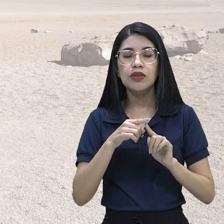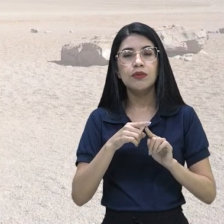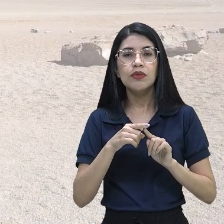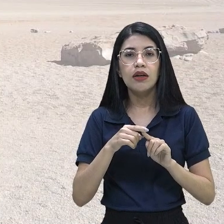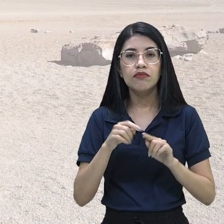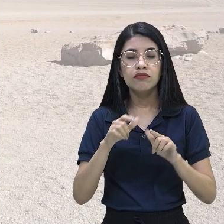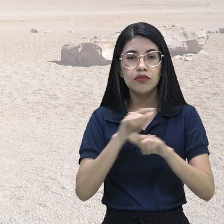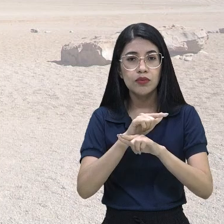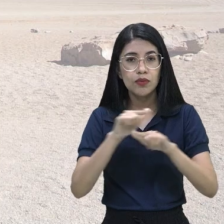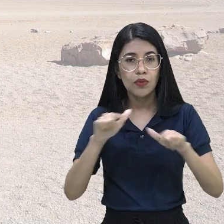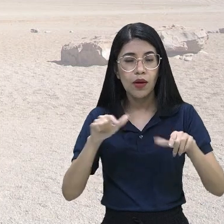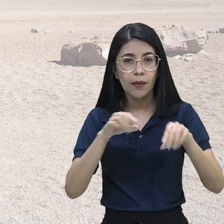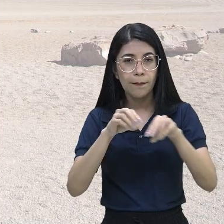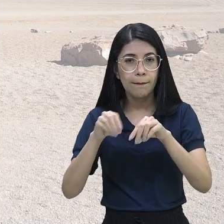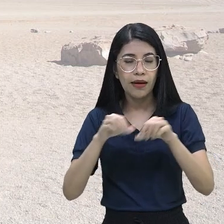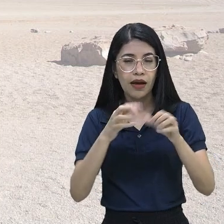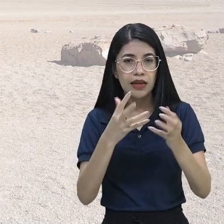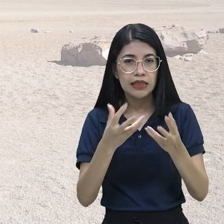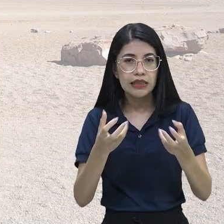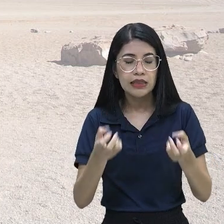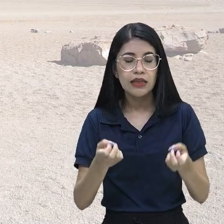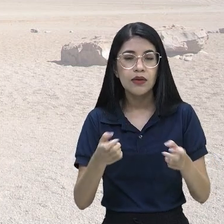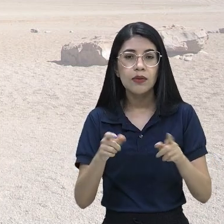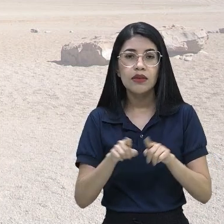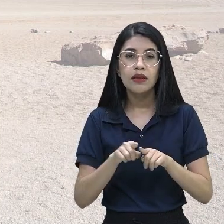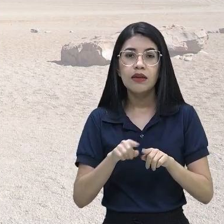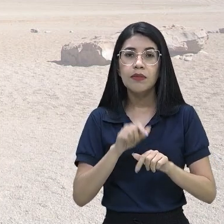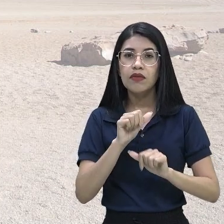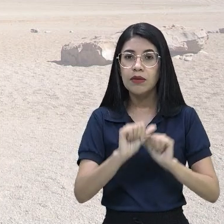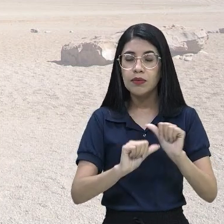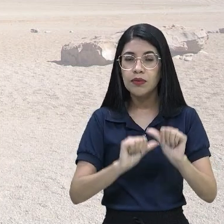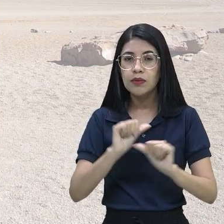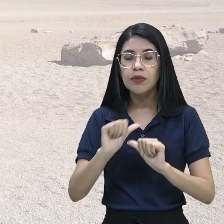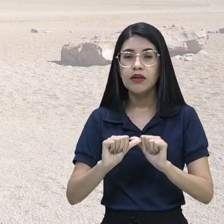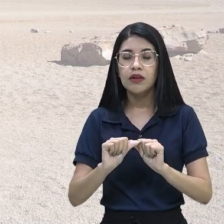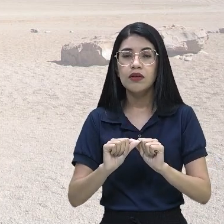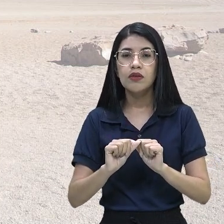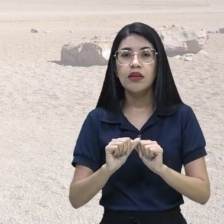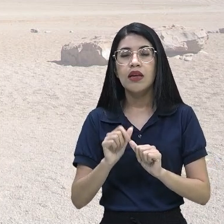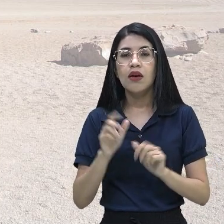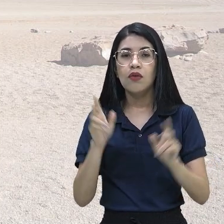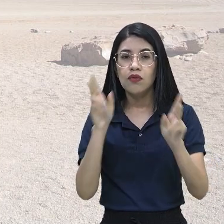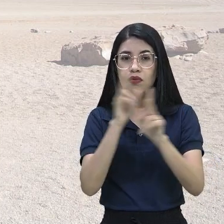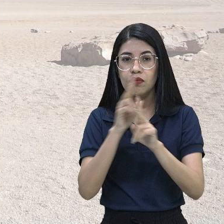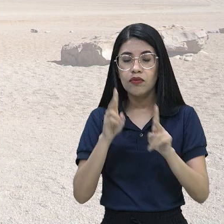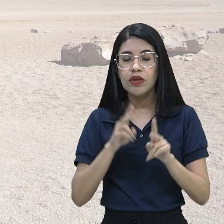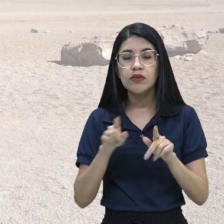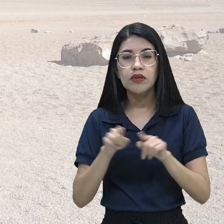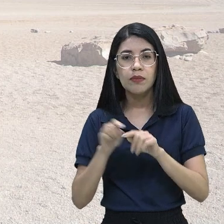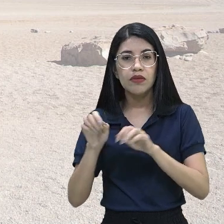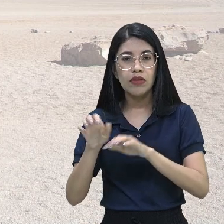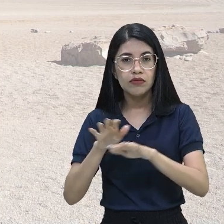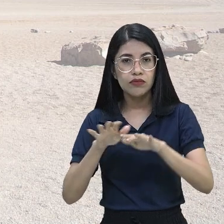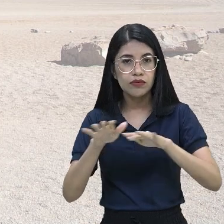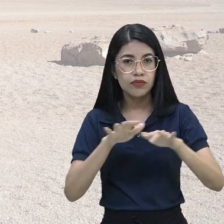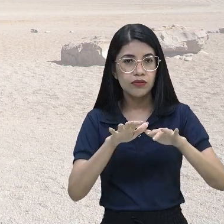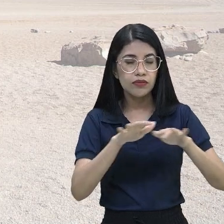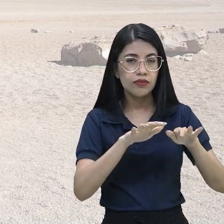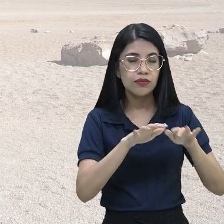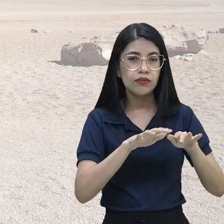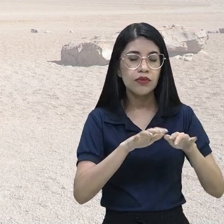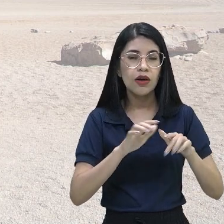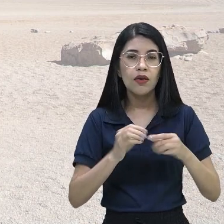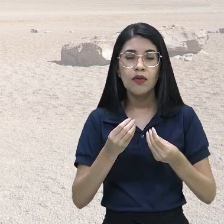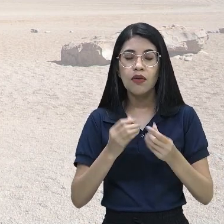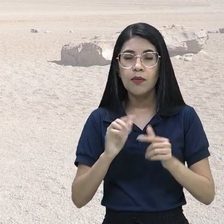também vão modificar, vão transportar esses sedimentos. Aí mais uma imagem para vocês observarem essa